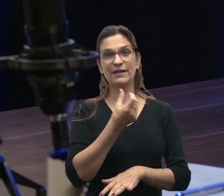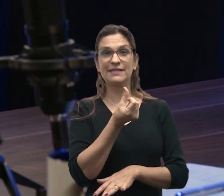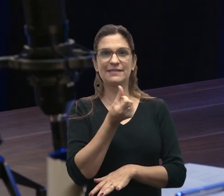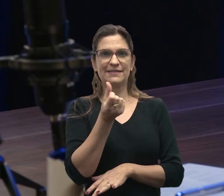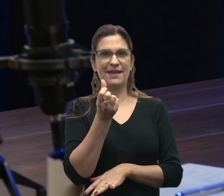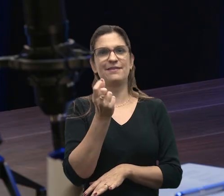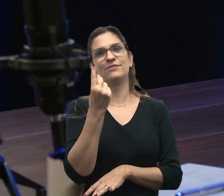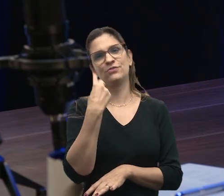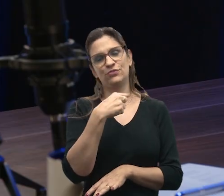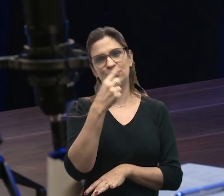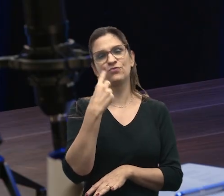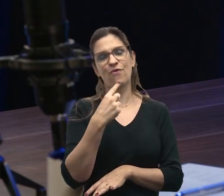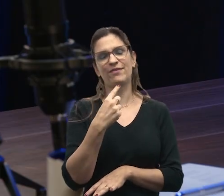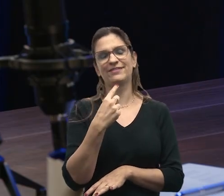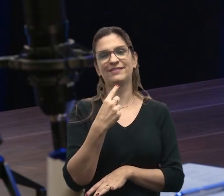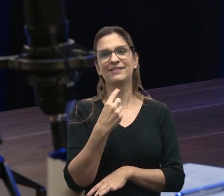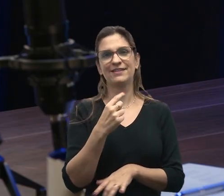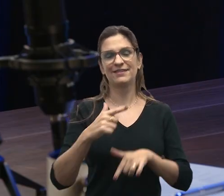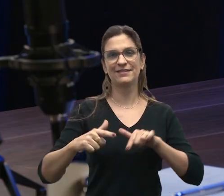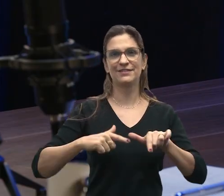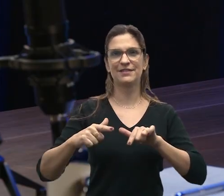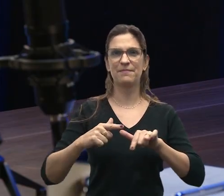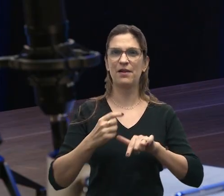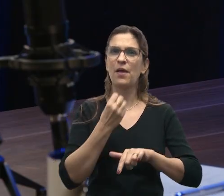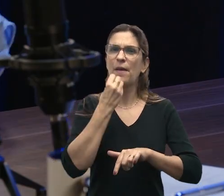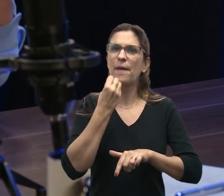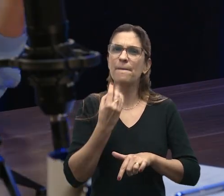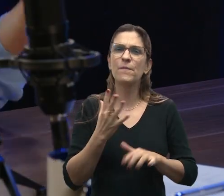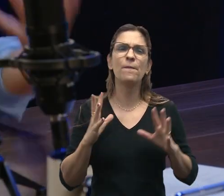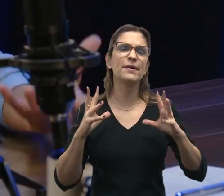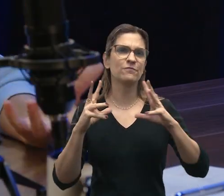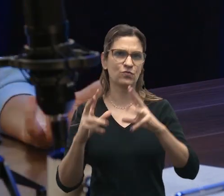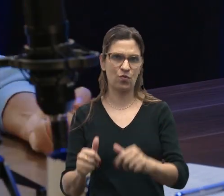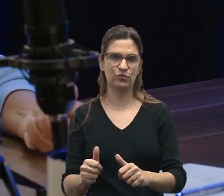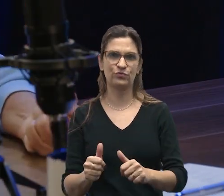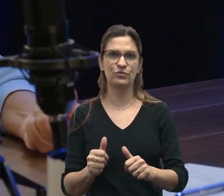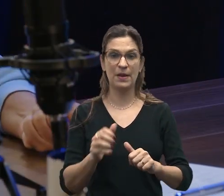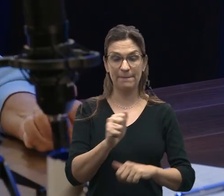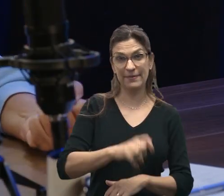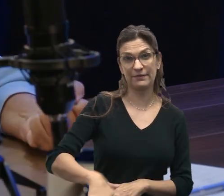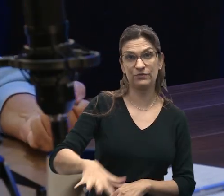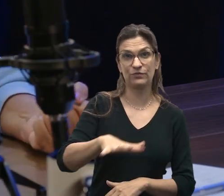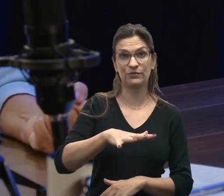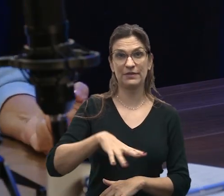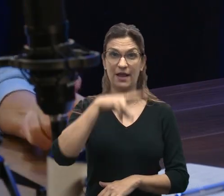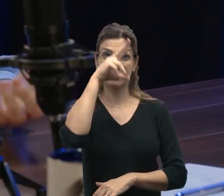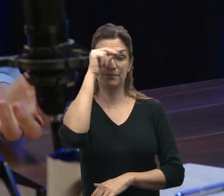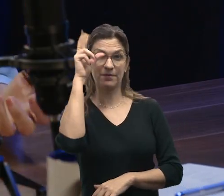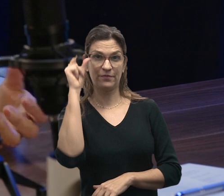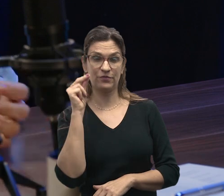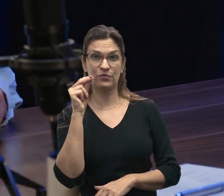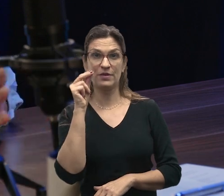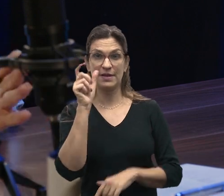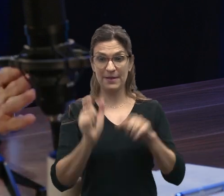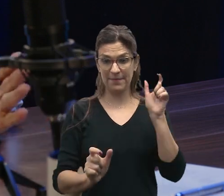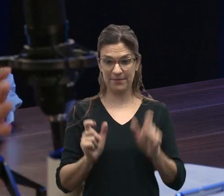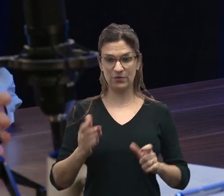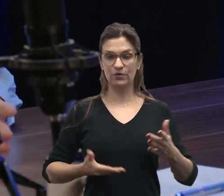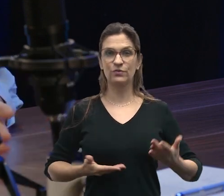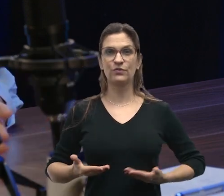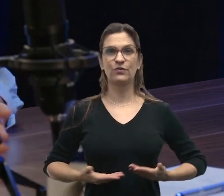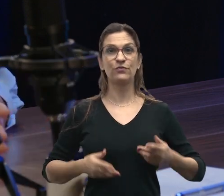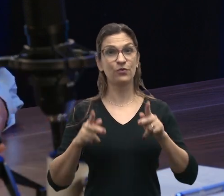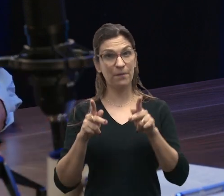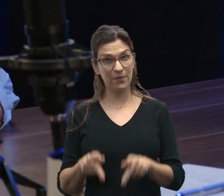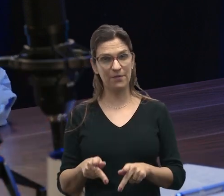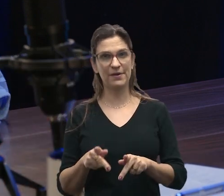tem benefício para a sociedade, tem benefício para a prefeitura, mas tem muito benefício para o servidor público. O servidor que faz uma jornada de